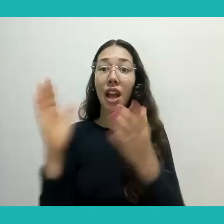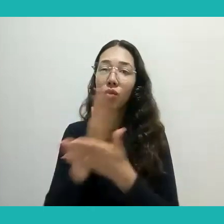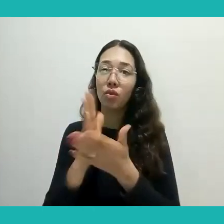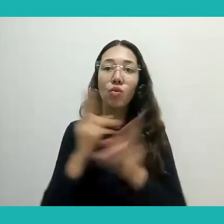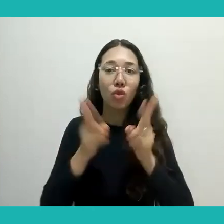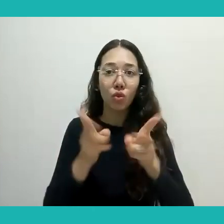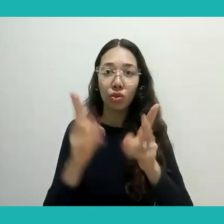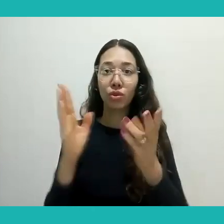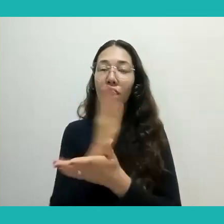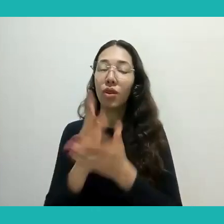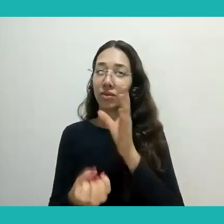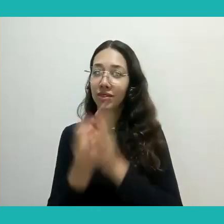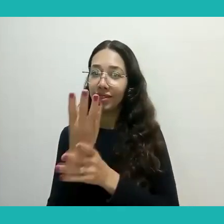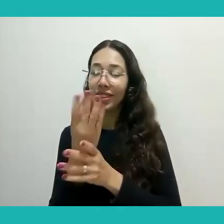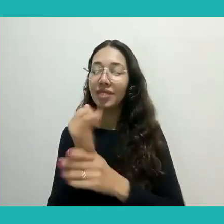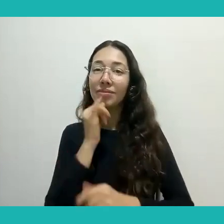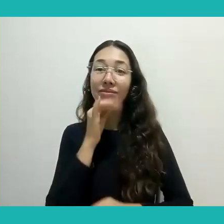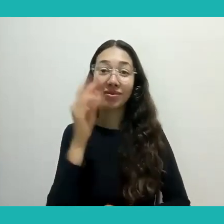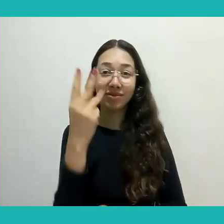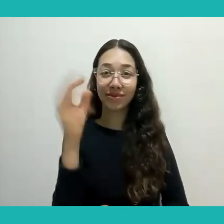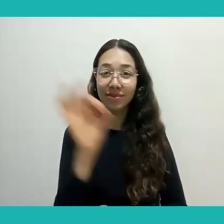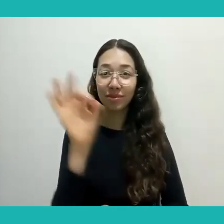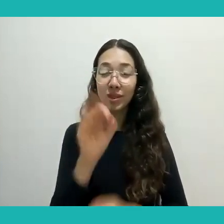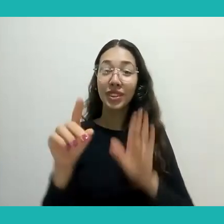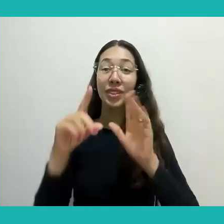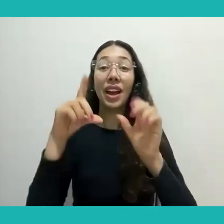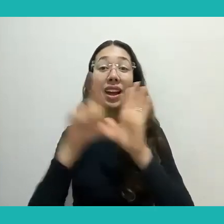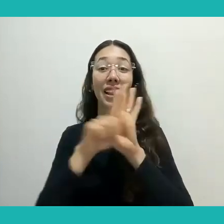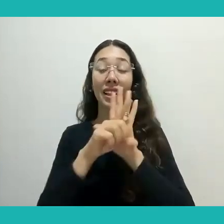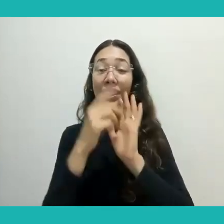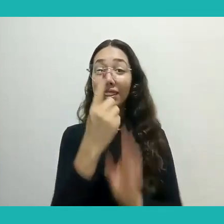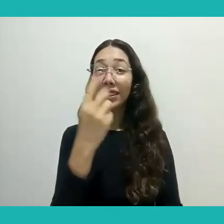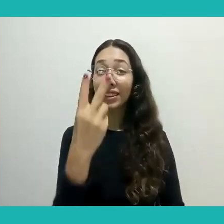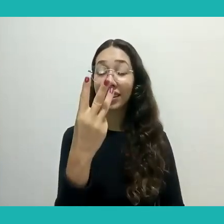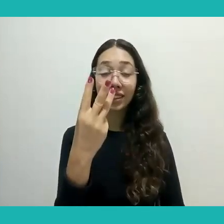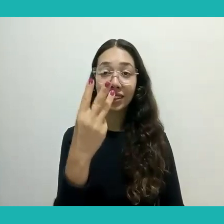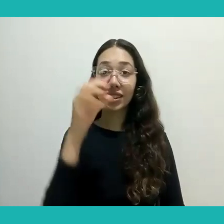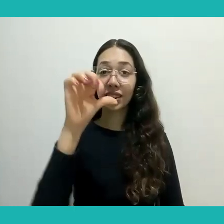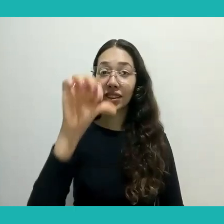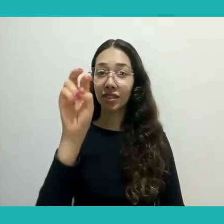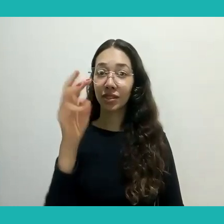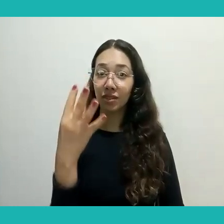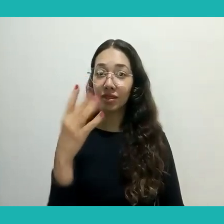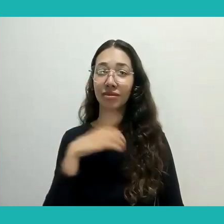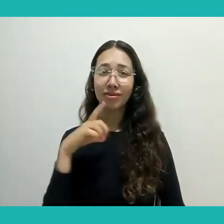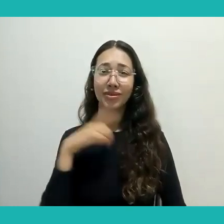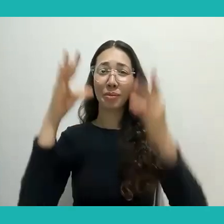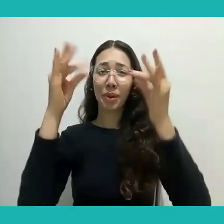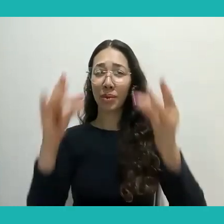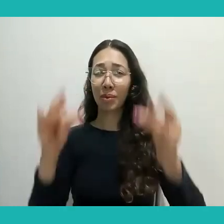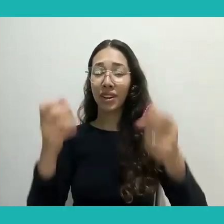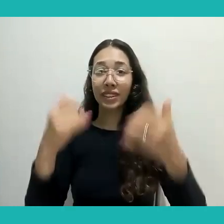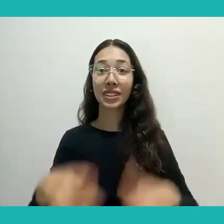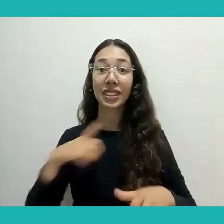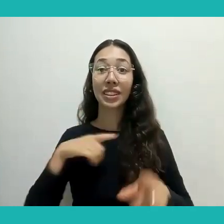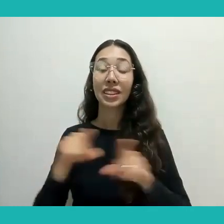da de 3%, pela Lei 13.954. A gente vai ver com mais detalhe agora. Manteve-se, né, aquela